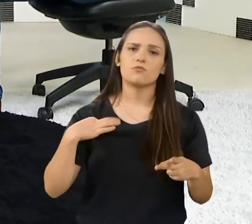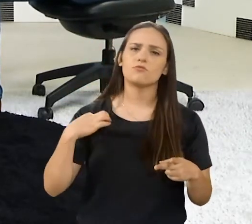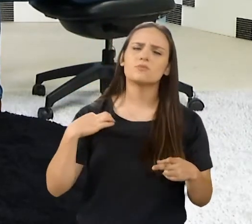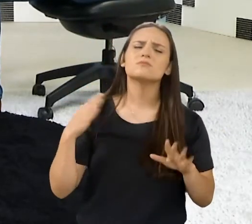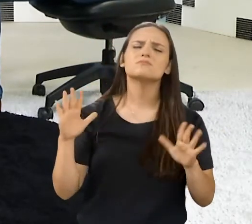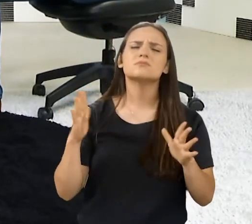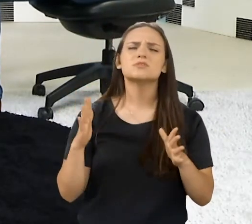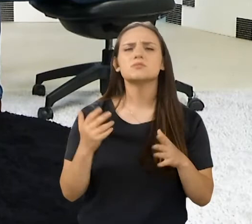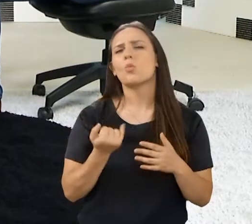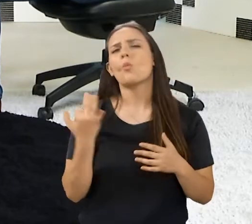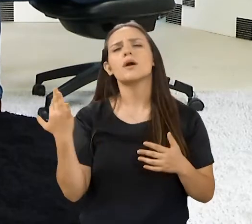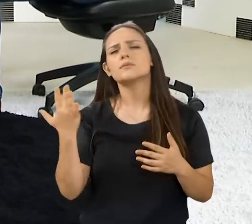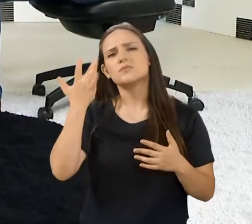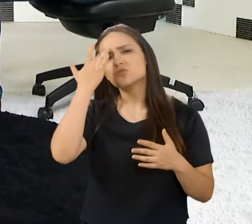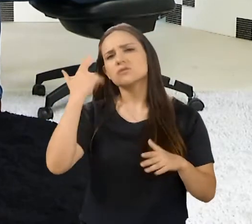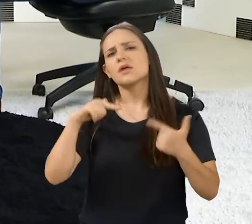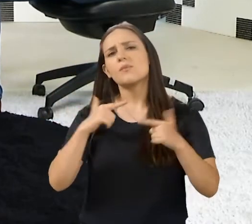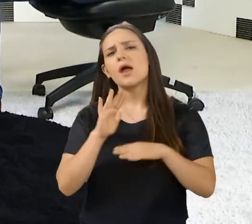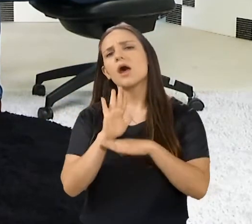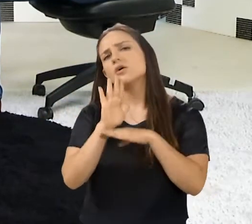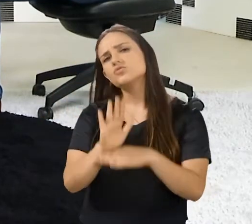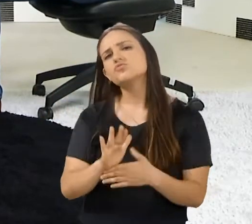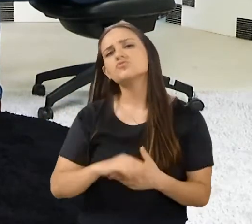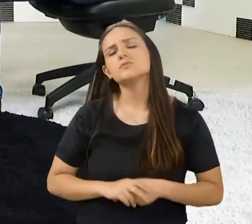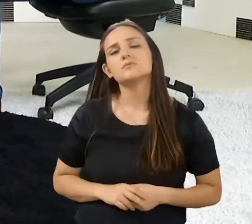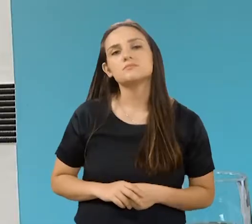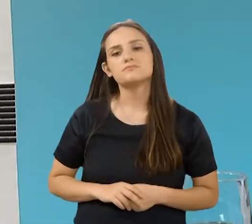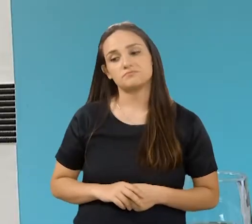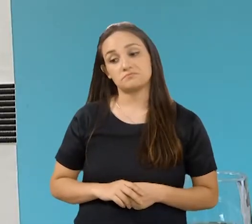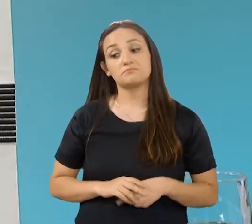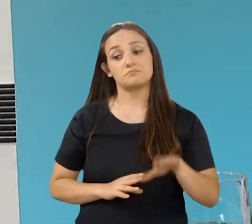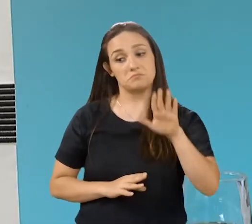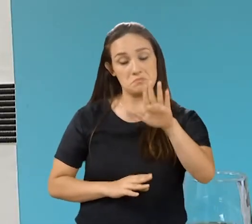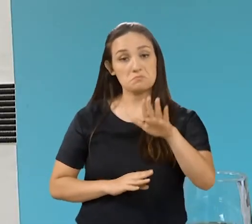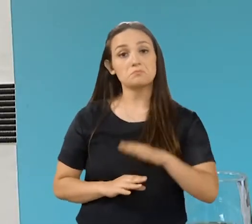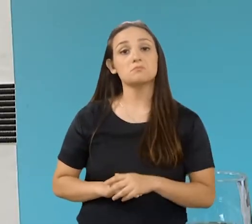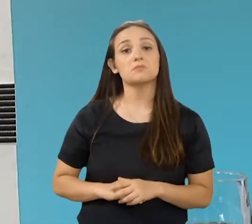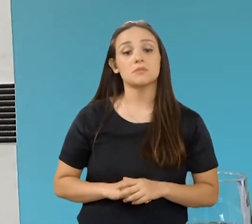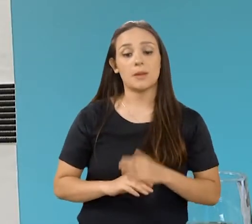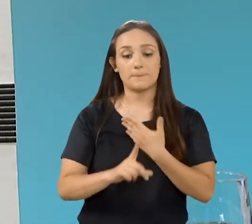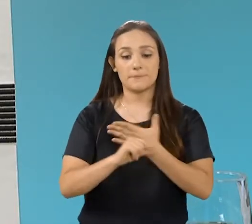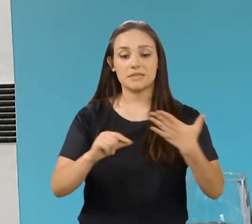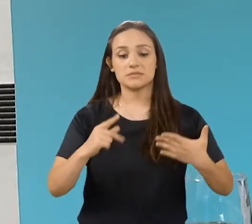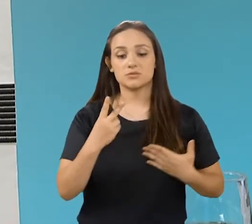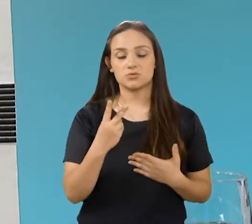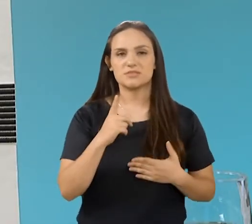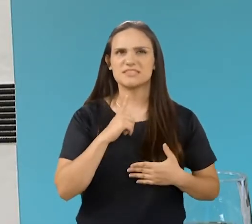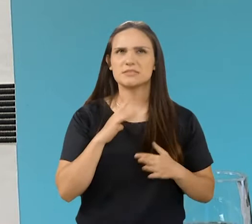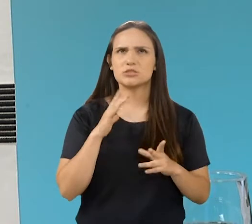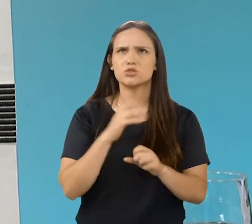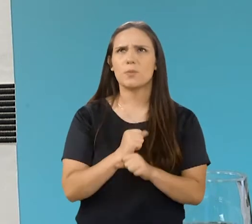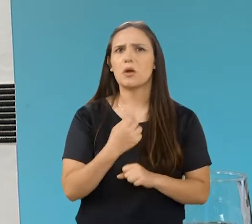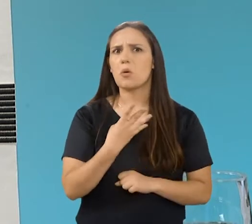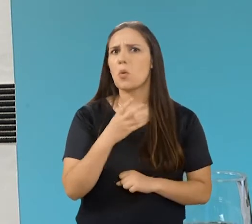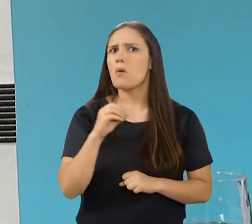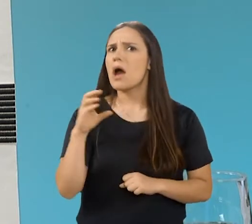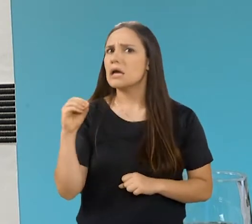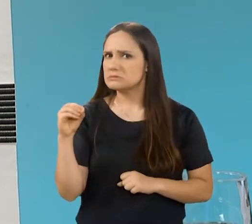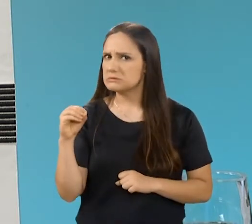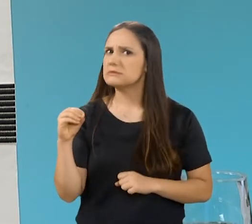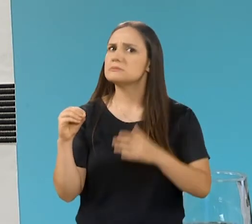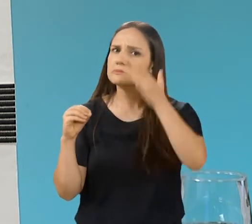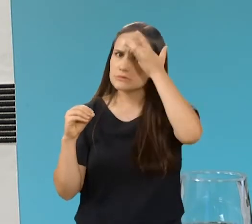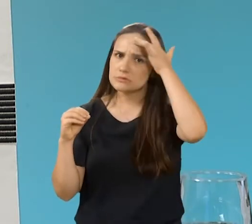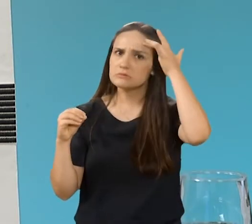quantas pessoas trabalham nessa luta, nessa guerra ao fogo? Só na Operação Pantanal 2 nós temos mais de 400 homens, entre bombeiros do Mato